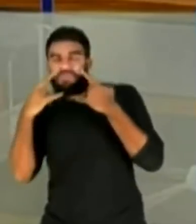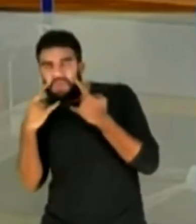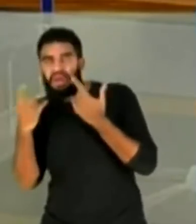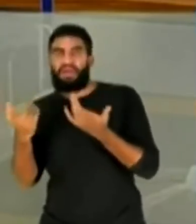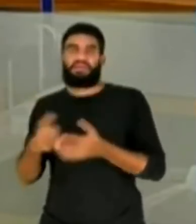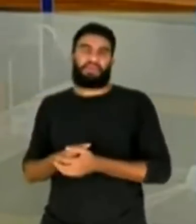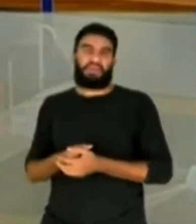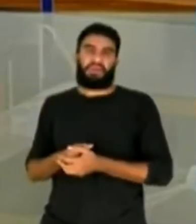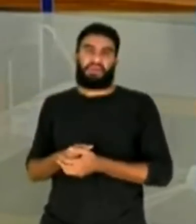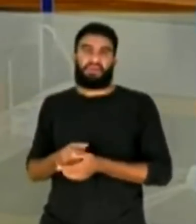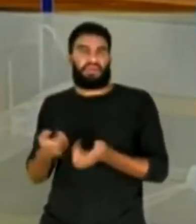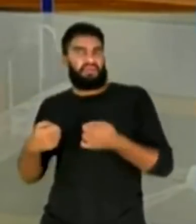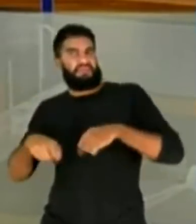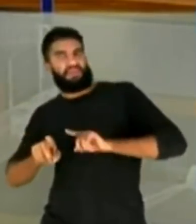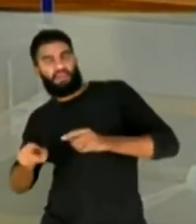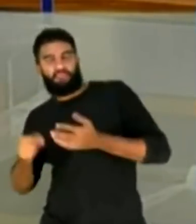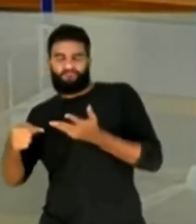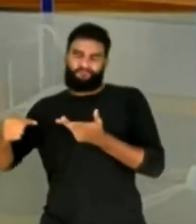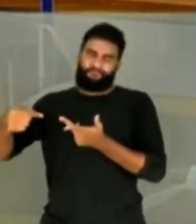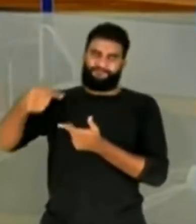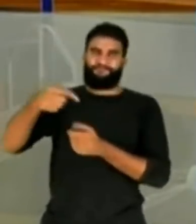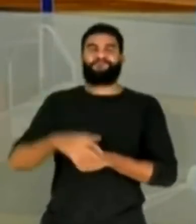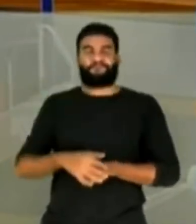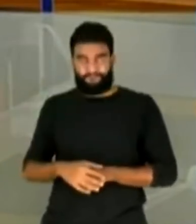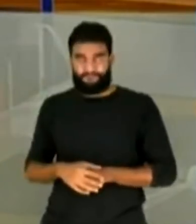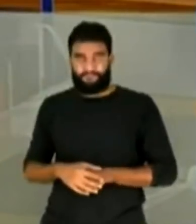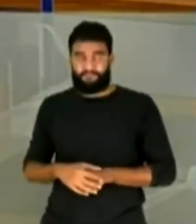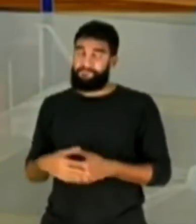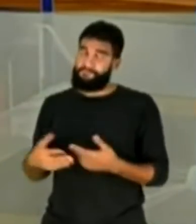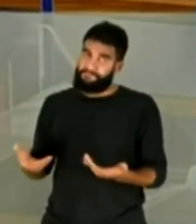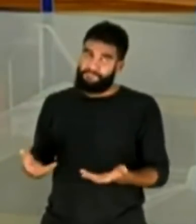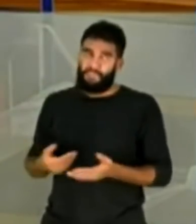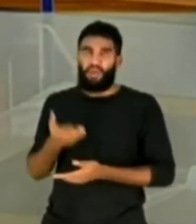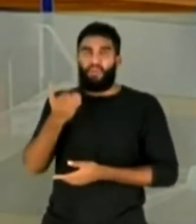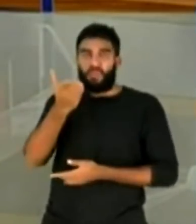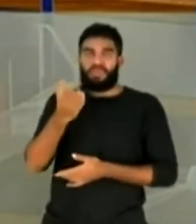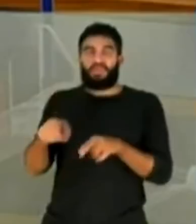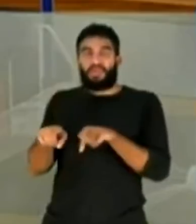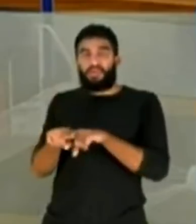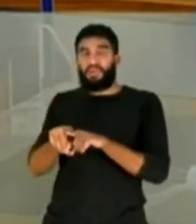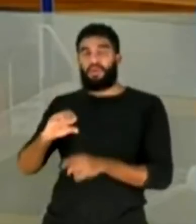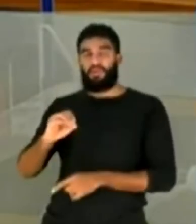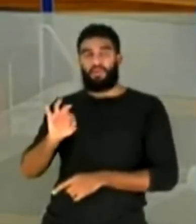Awake Giants Brasil. Senhor Elcio, o senhor e o senhor Otávio, por isso, já